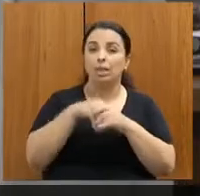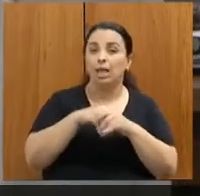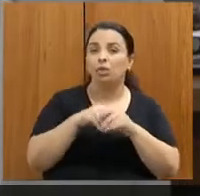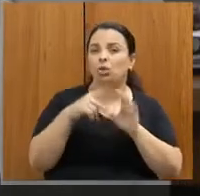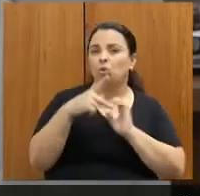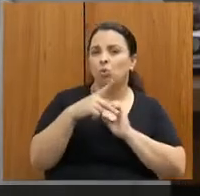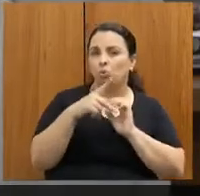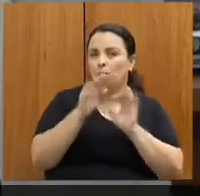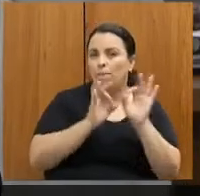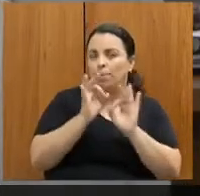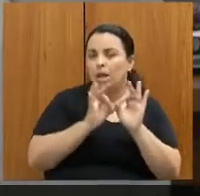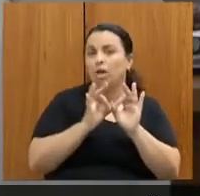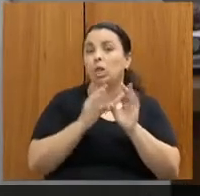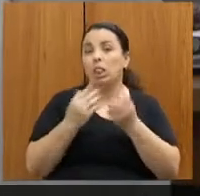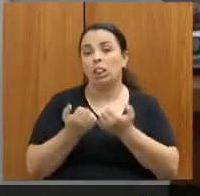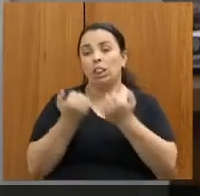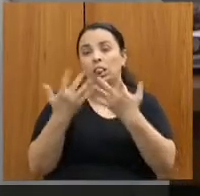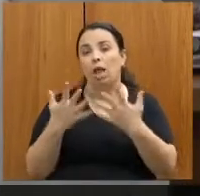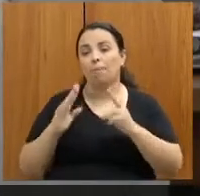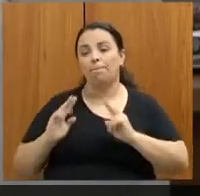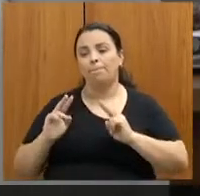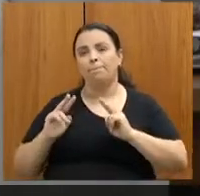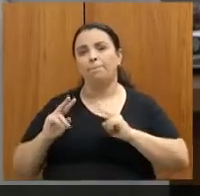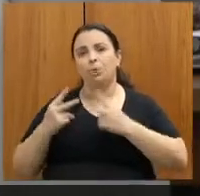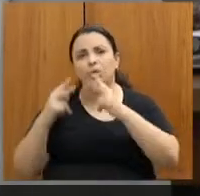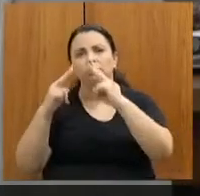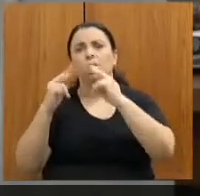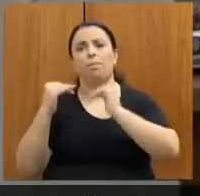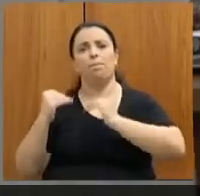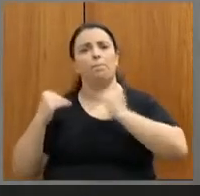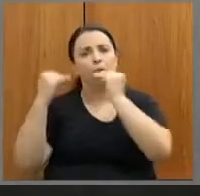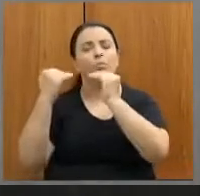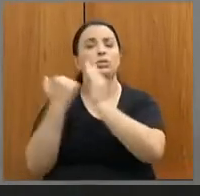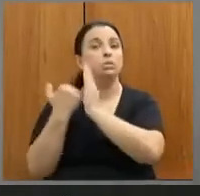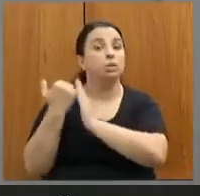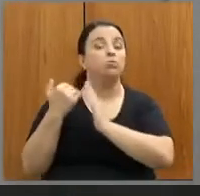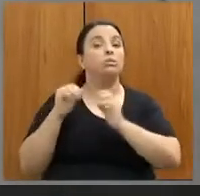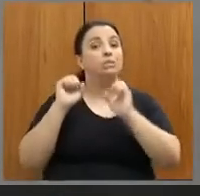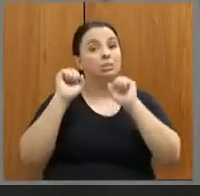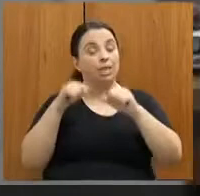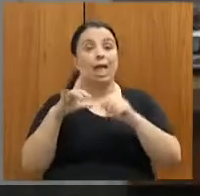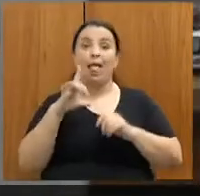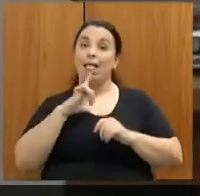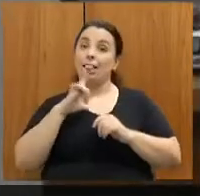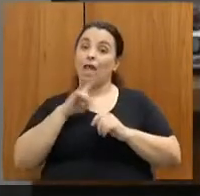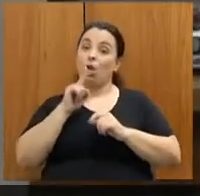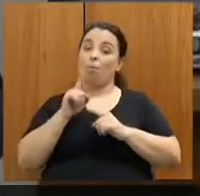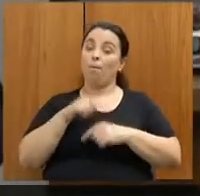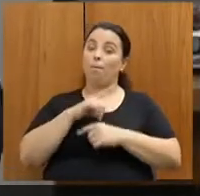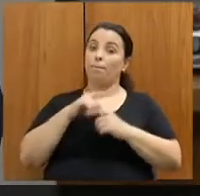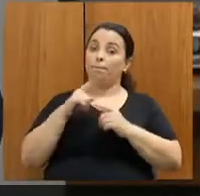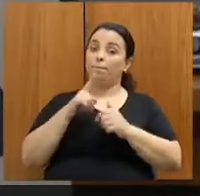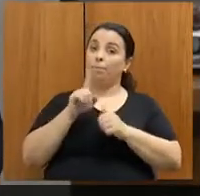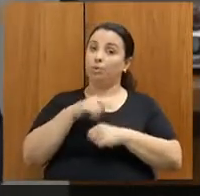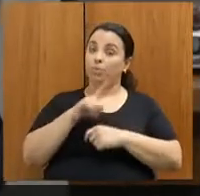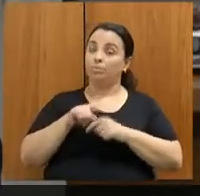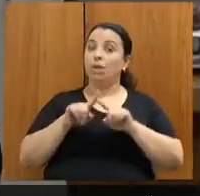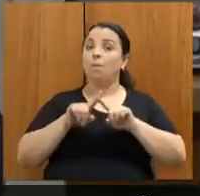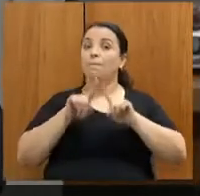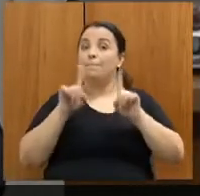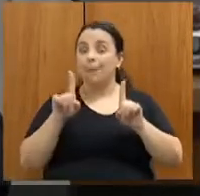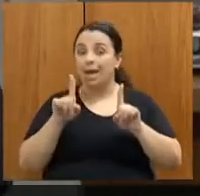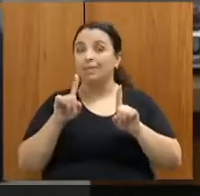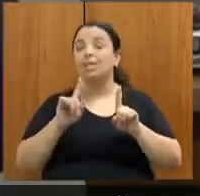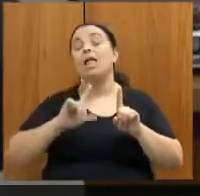conceder progressões e promoções sim à má vedação mais esta vedação ele é recepcionada pelo logo depois